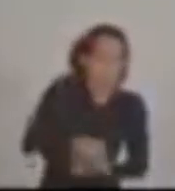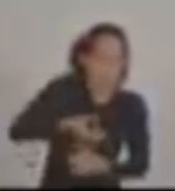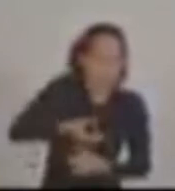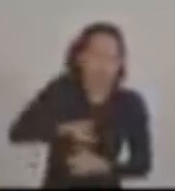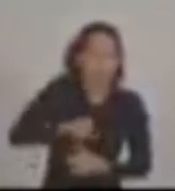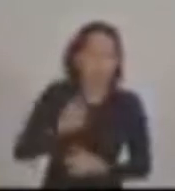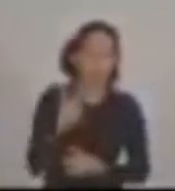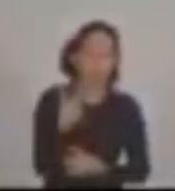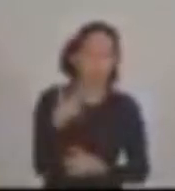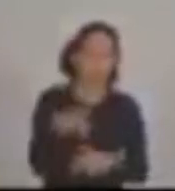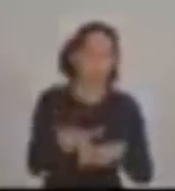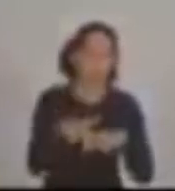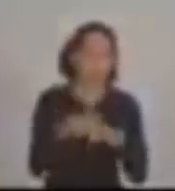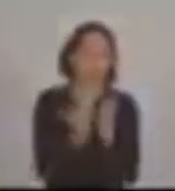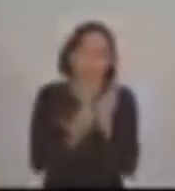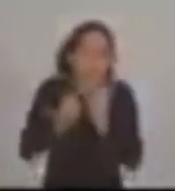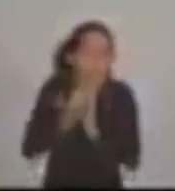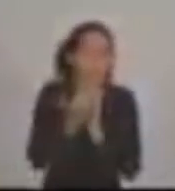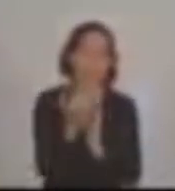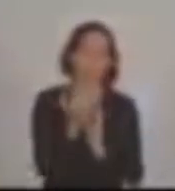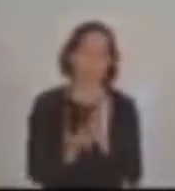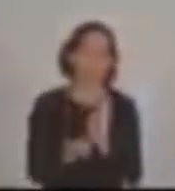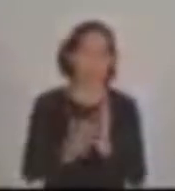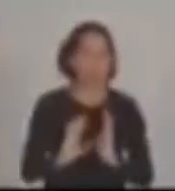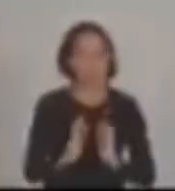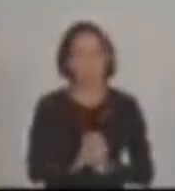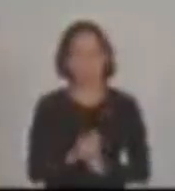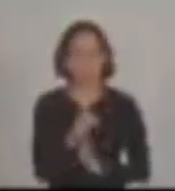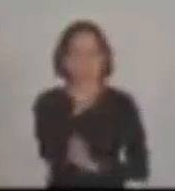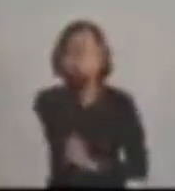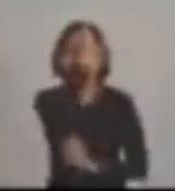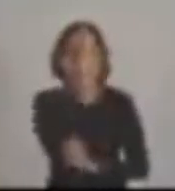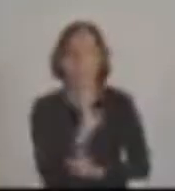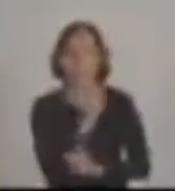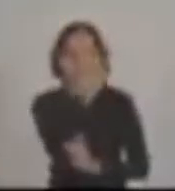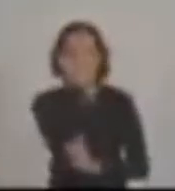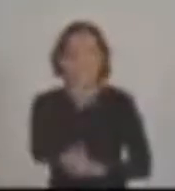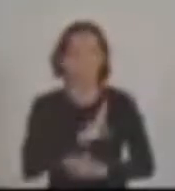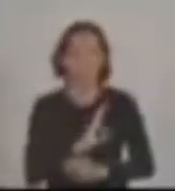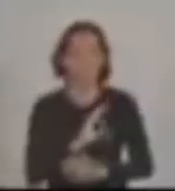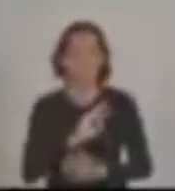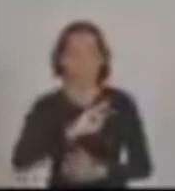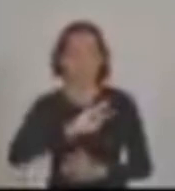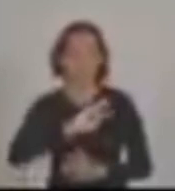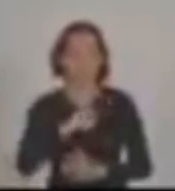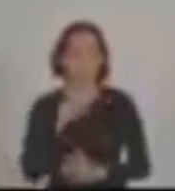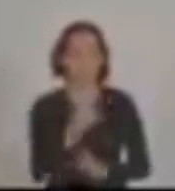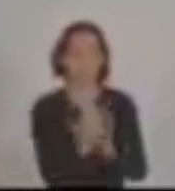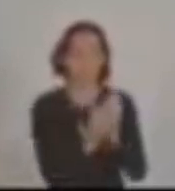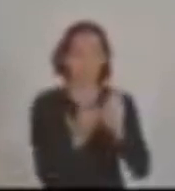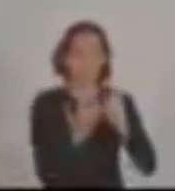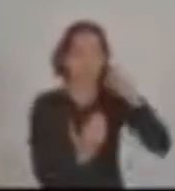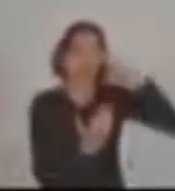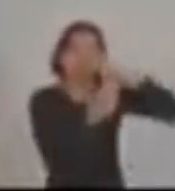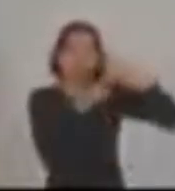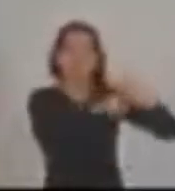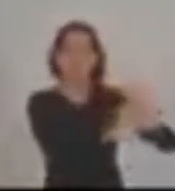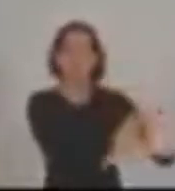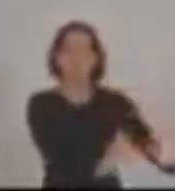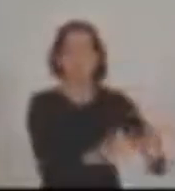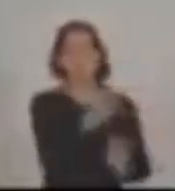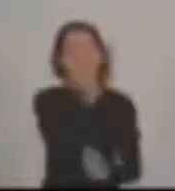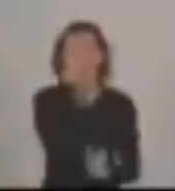impostos. Dei isenção a quem ganhava até 3 salários mínimos. Não gostava de cobrar impostos do povo. O povo já é